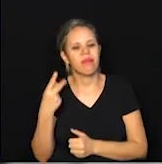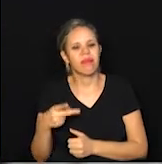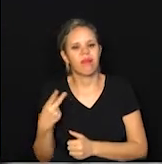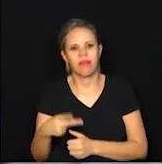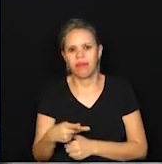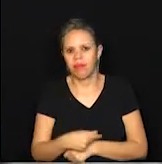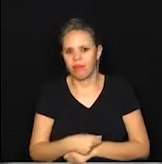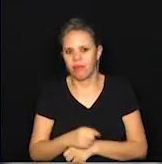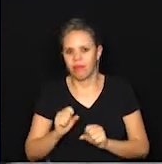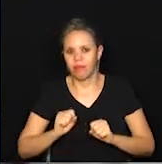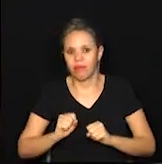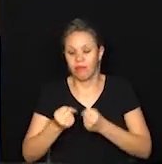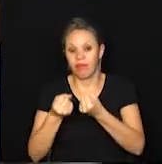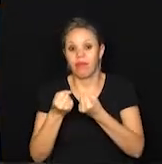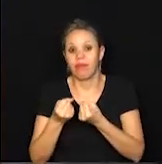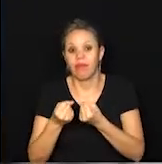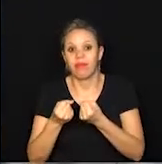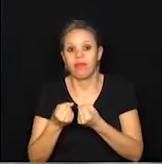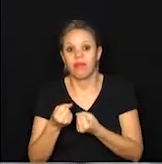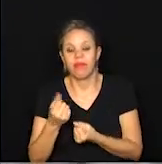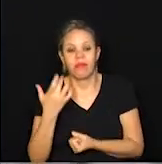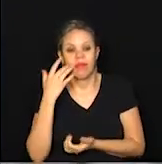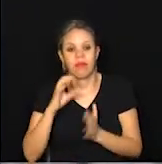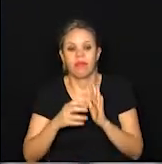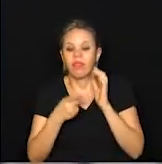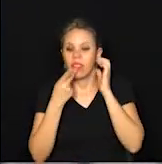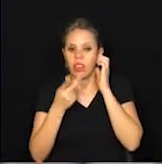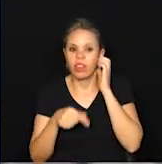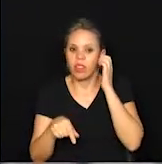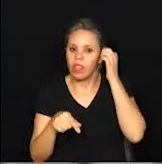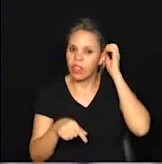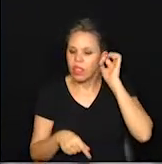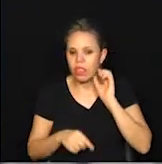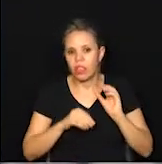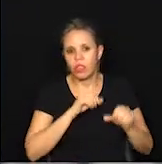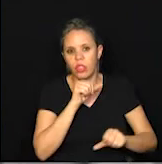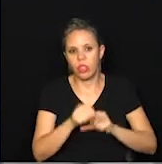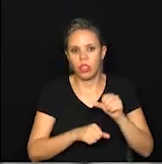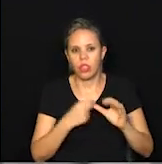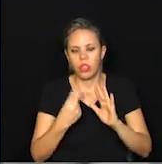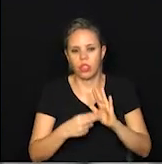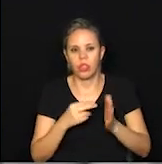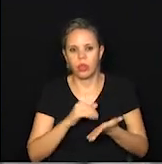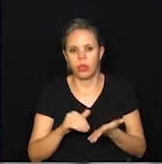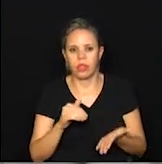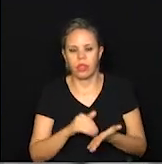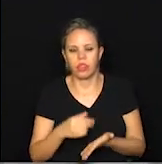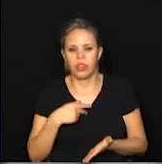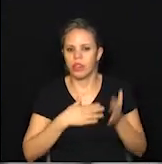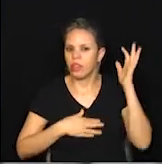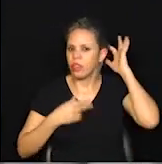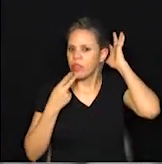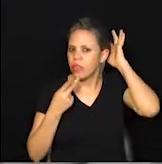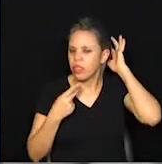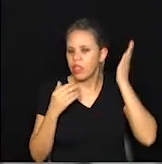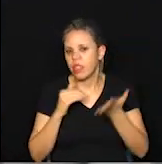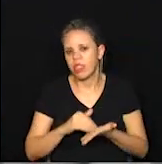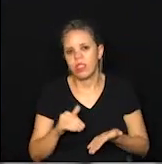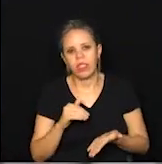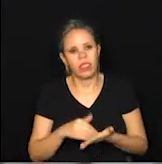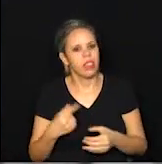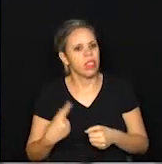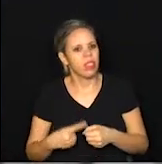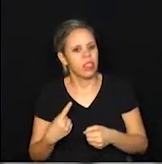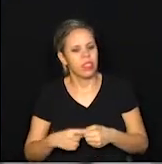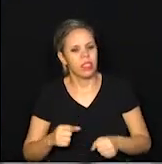Inclusive, ele é defensor de uma bandeira, não sei se ele já falou com você, da mudança do nome da secretaria. Ele gostaria que fosse Secretaria Municipal